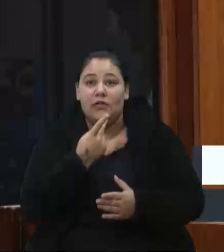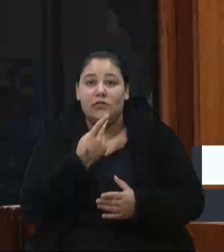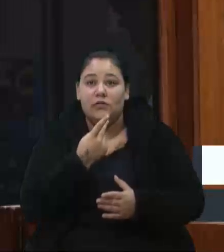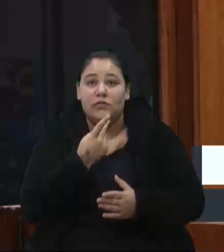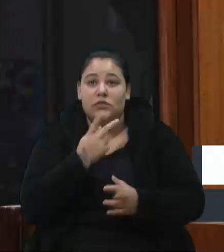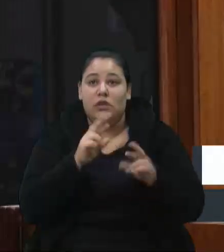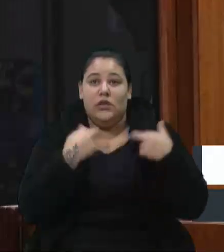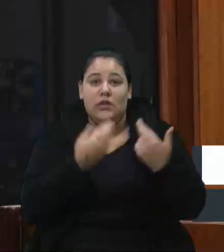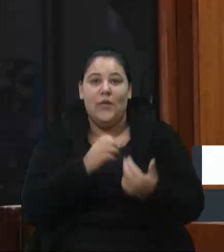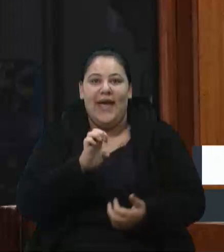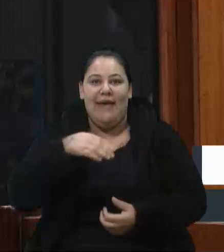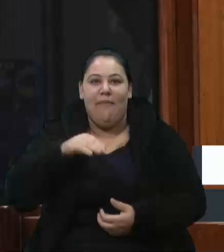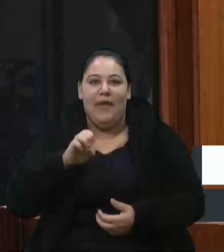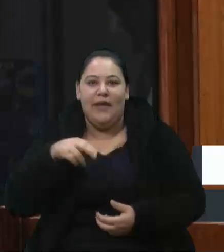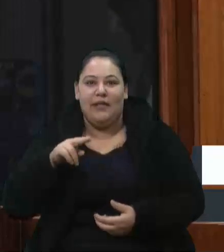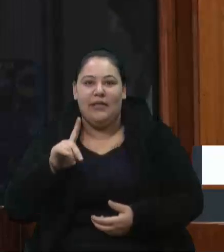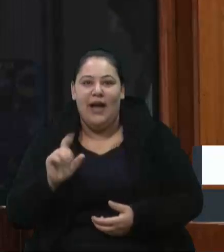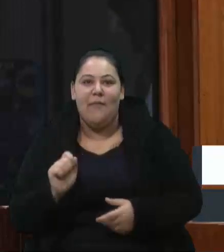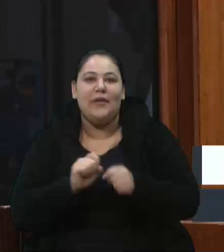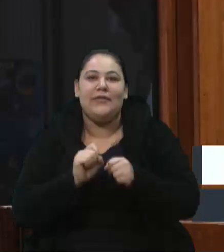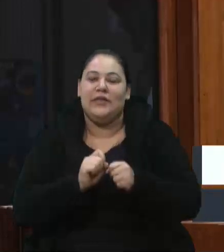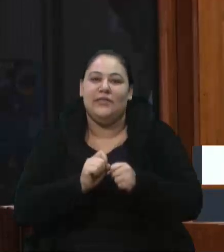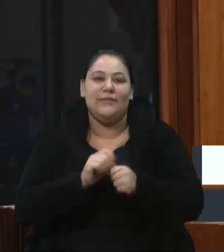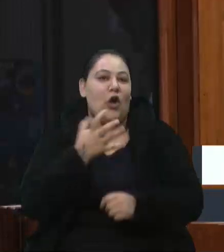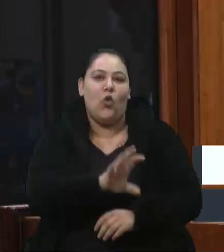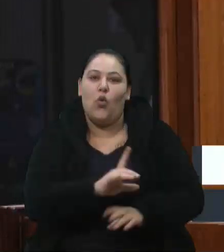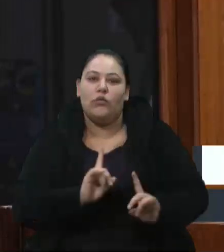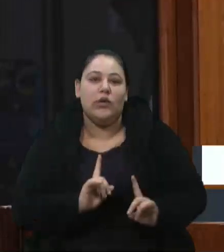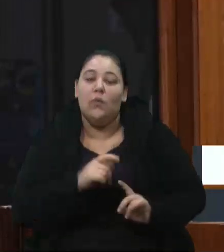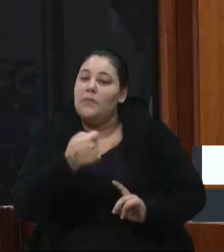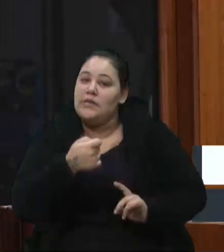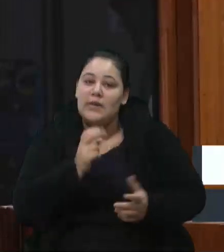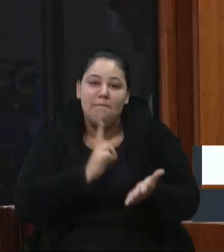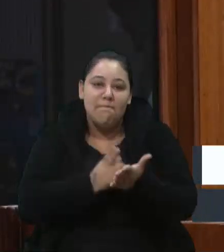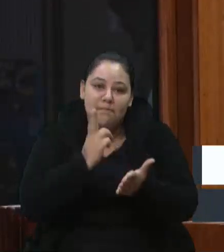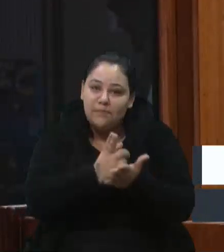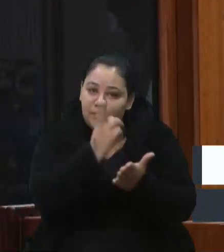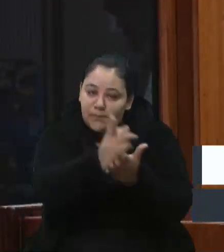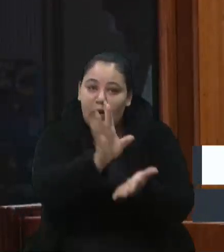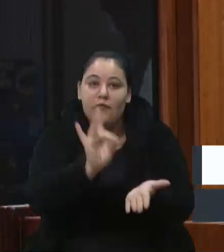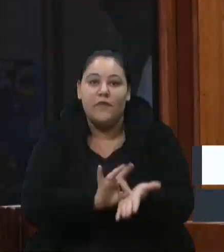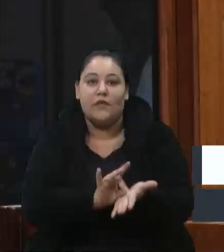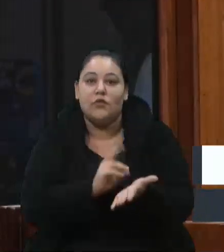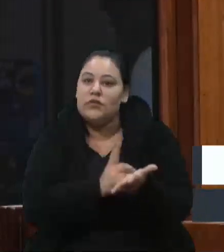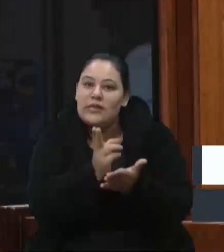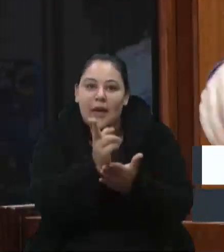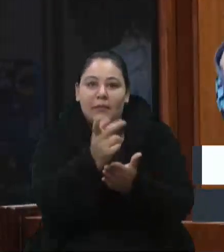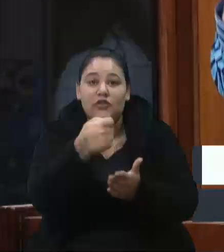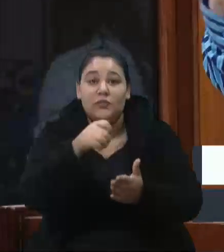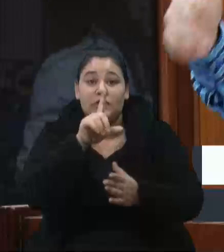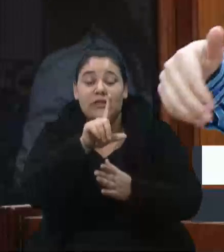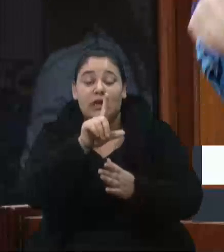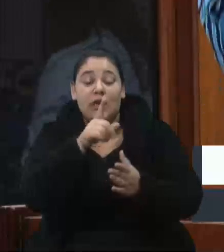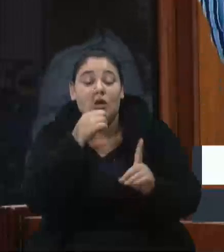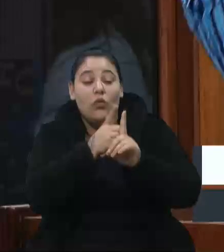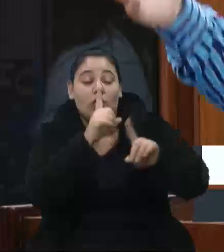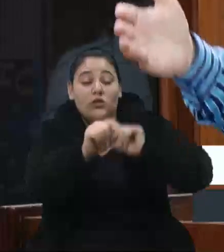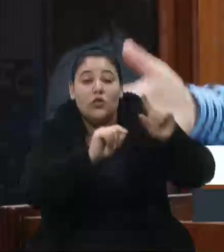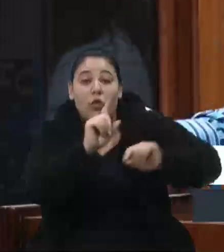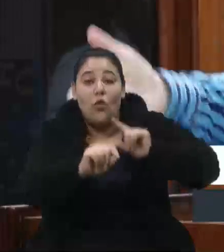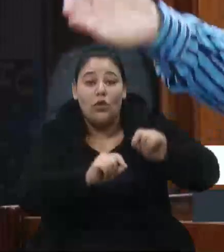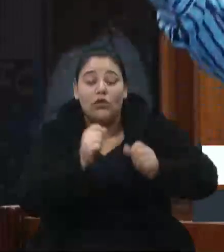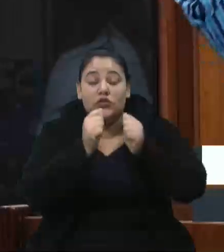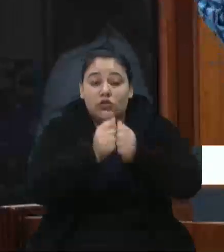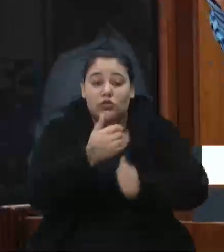fui contra. Porque tem que ser algo permanente. Tem que ser algo permanente. Então, nós temos que buscar alternativa através do governo do estado, governo municipal, governo